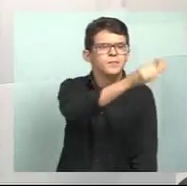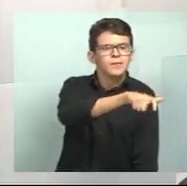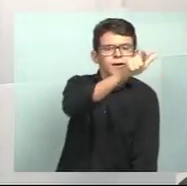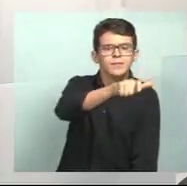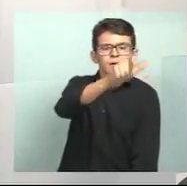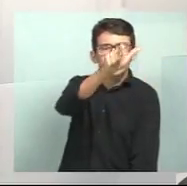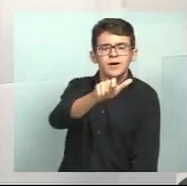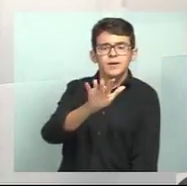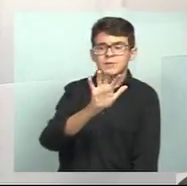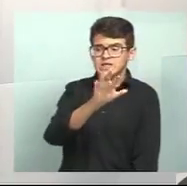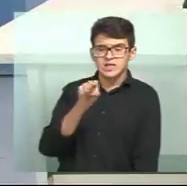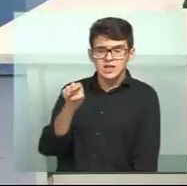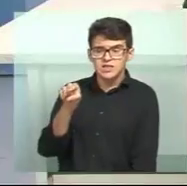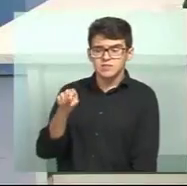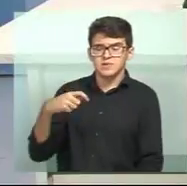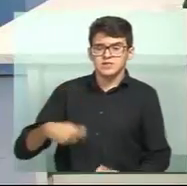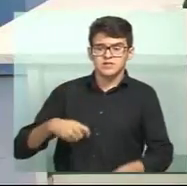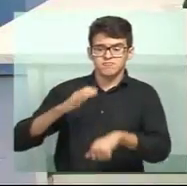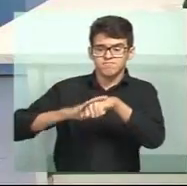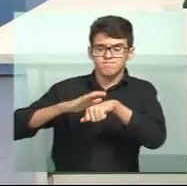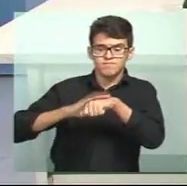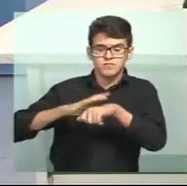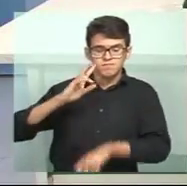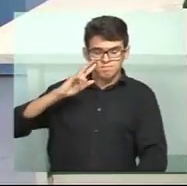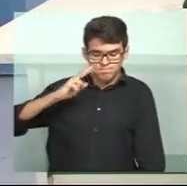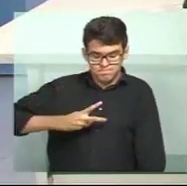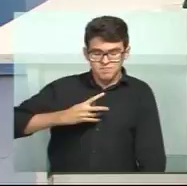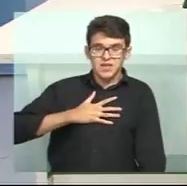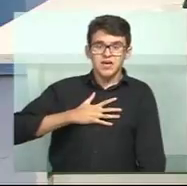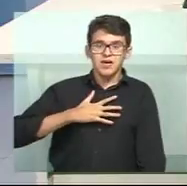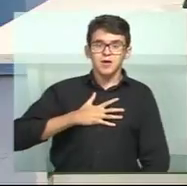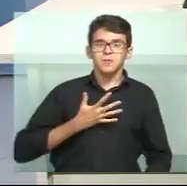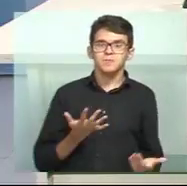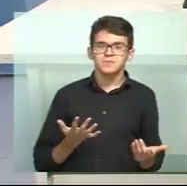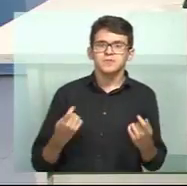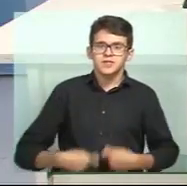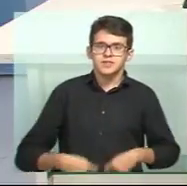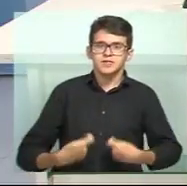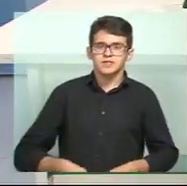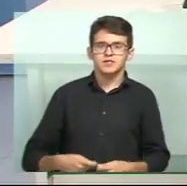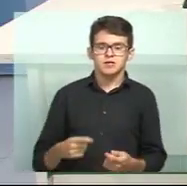Esse é o grande ponto. O Luiz tocou aqui numa coisa fundamental.